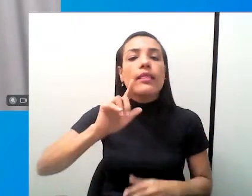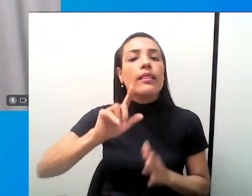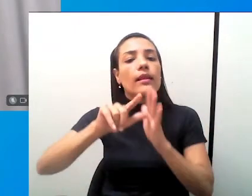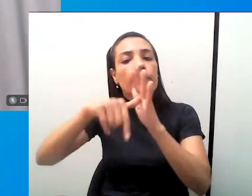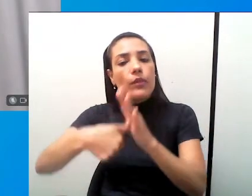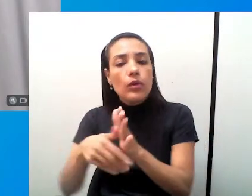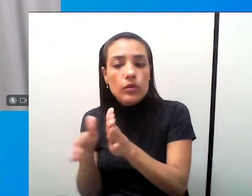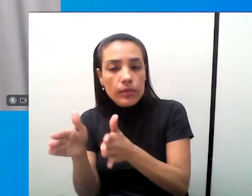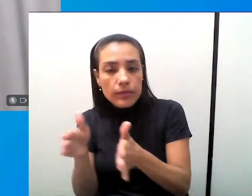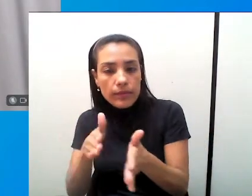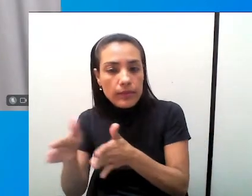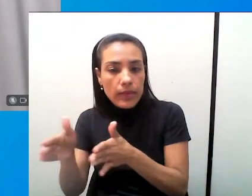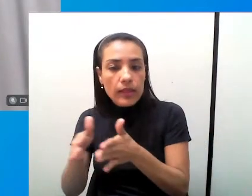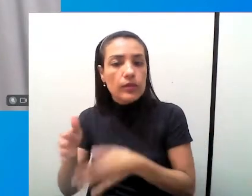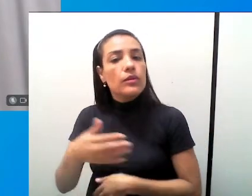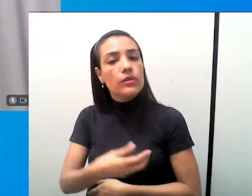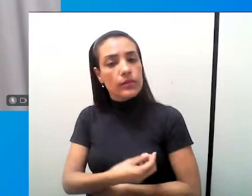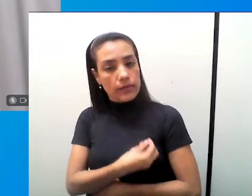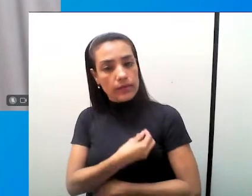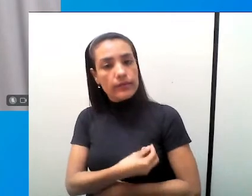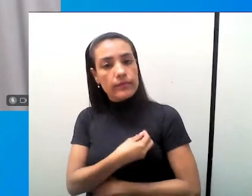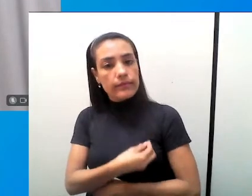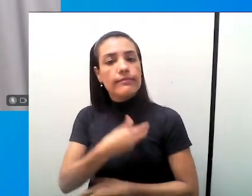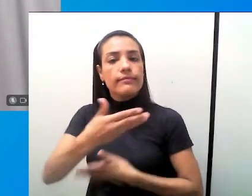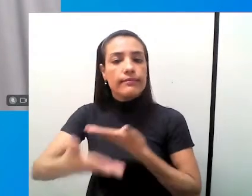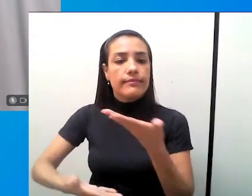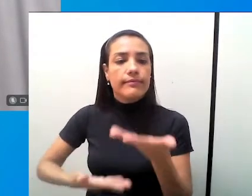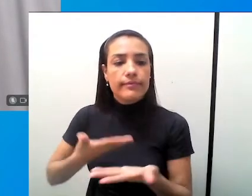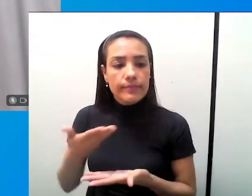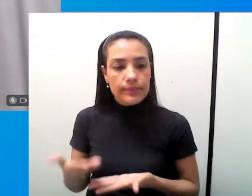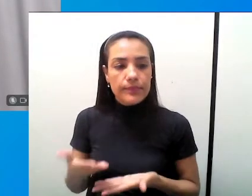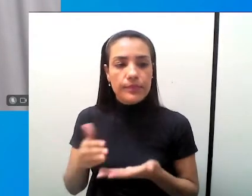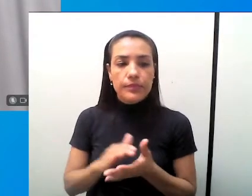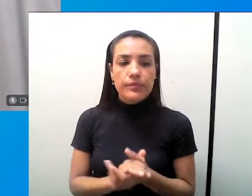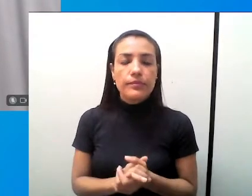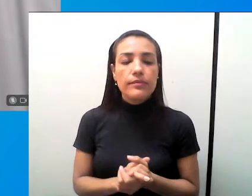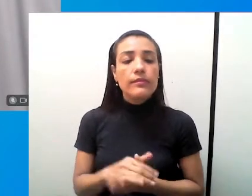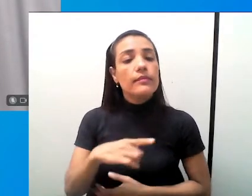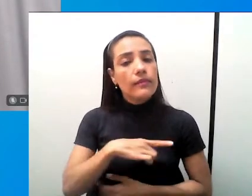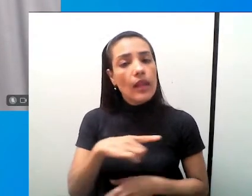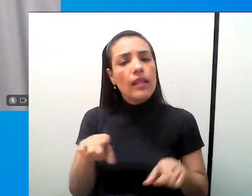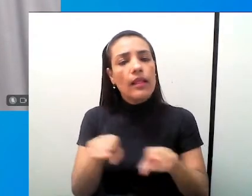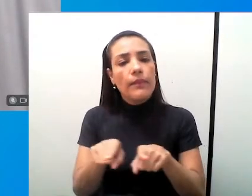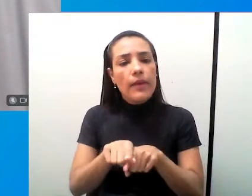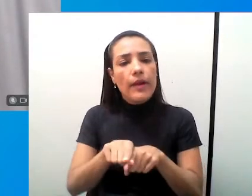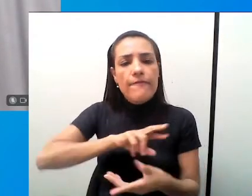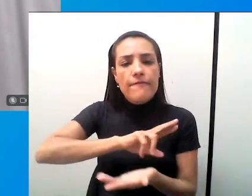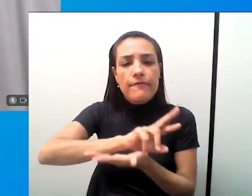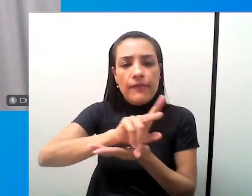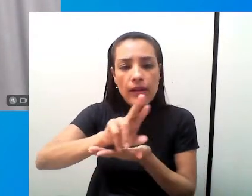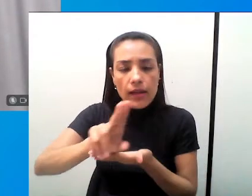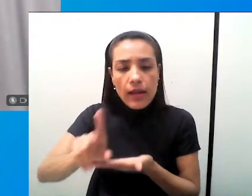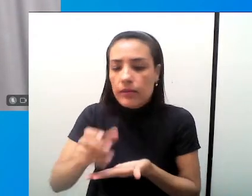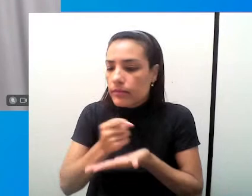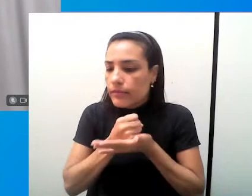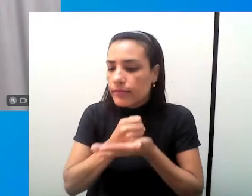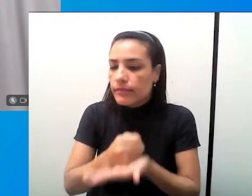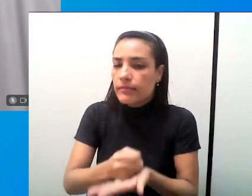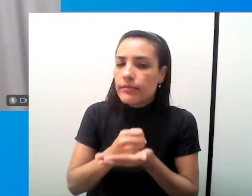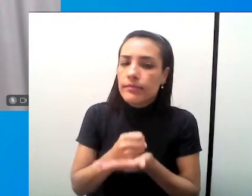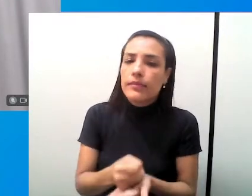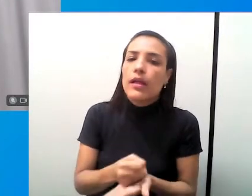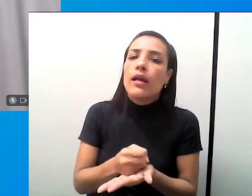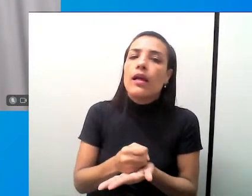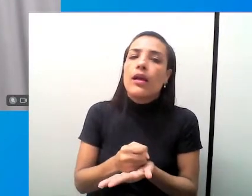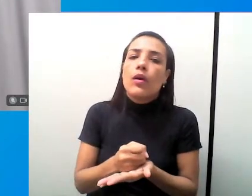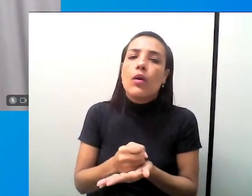ocorreu de forma presencial. Tivemos, né, várias ações de outros projetos que contou